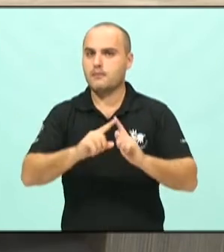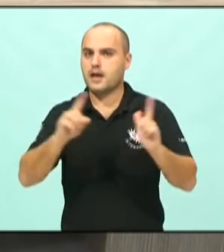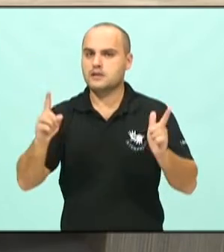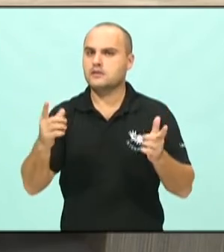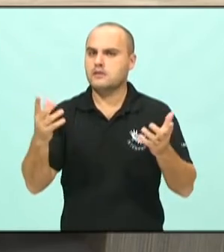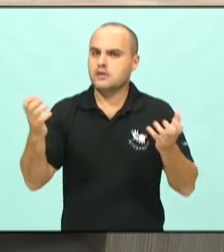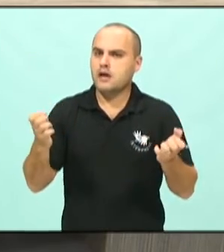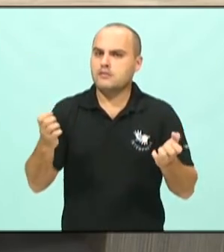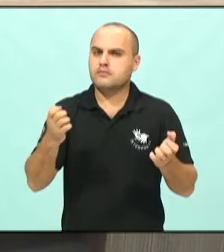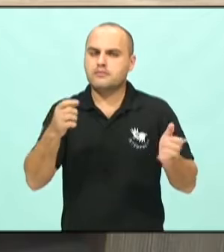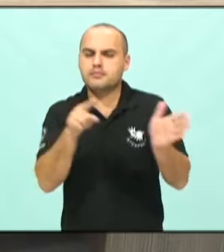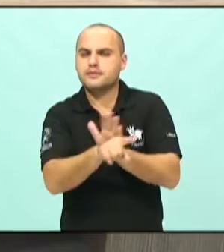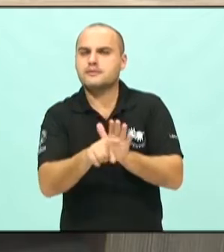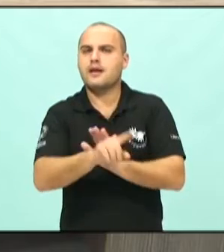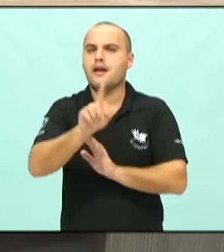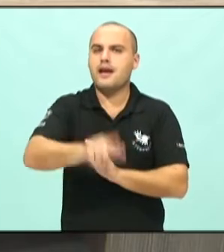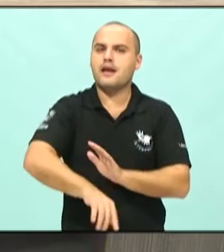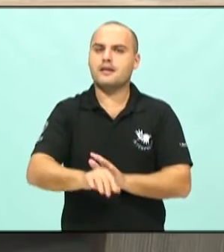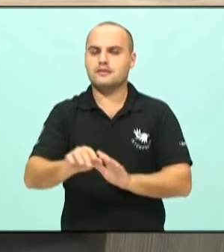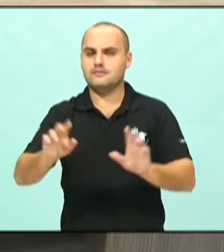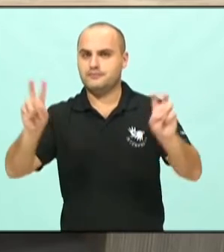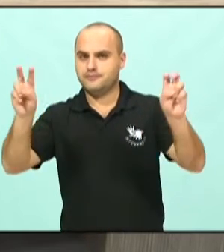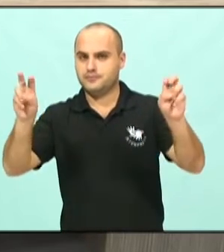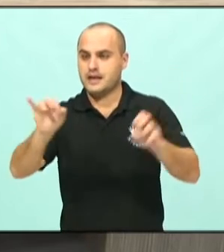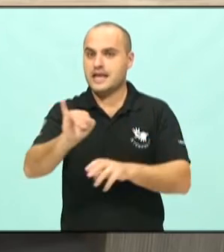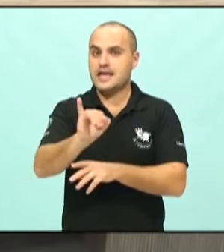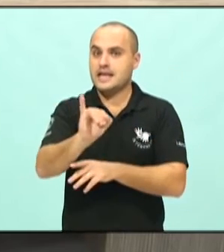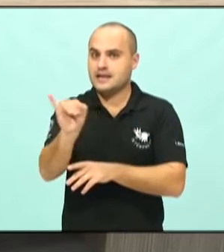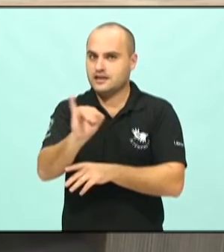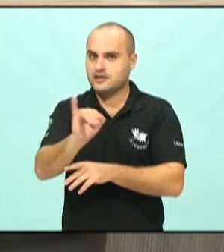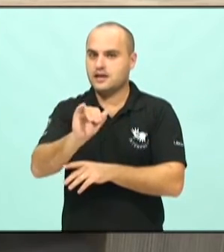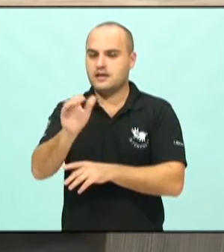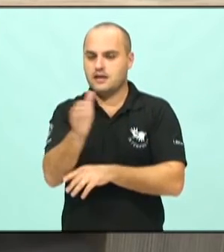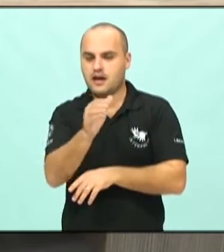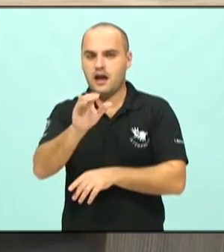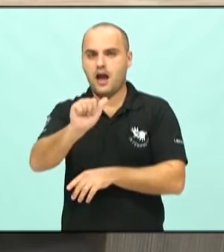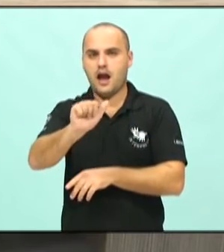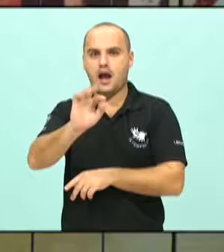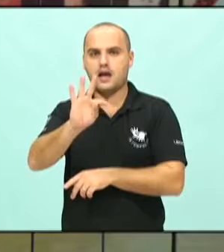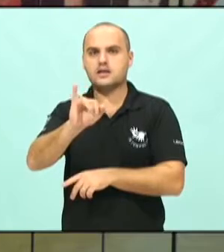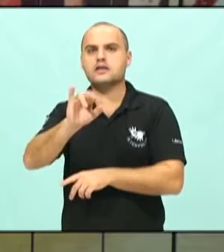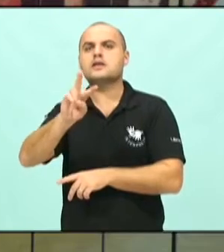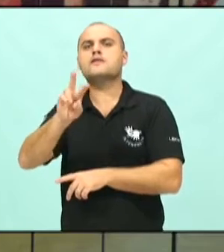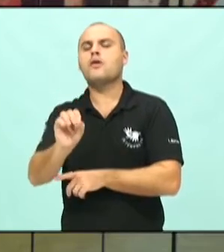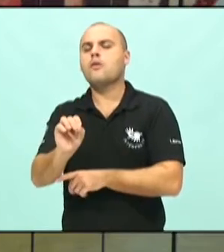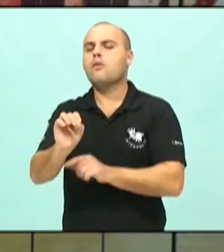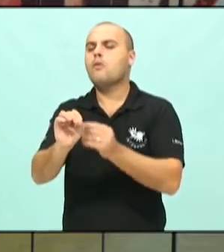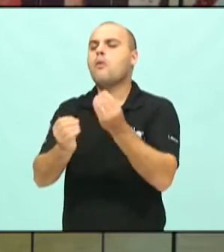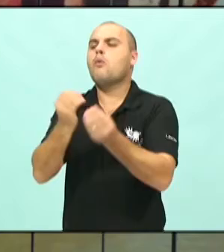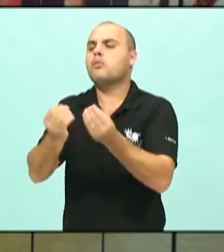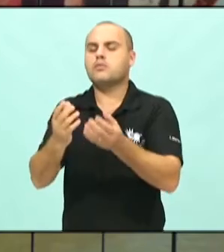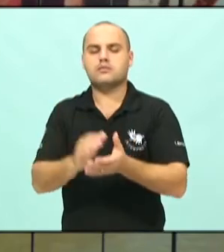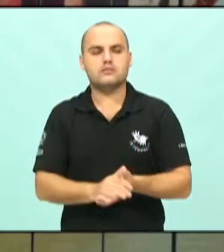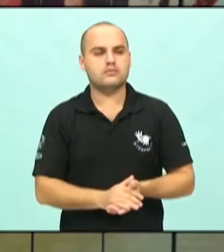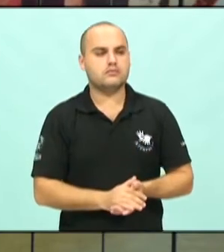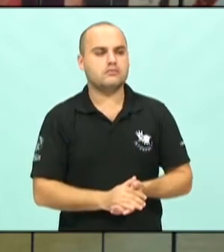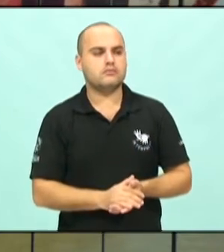perguntar para os senhores com relação ao Itajaí Ativo. Como é que está esse programa no município? Eu vou descrever numa única